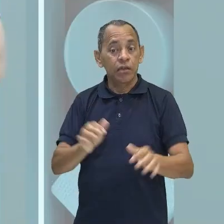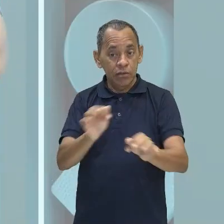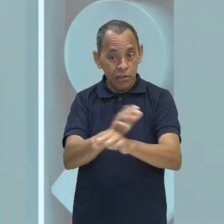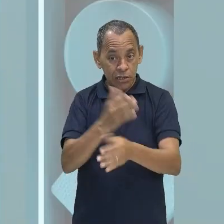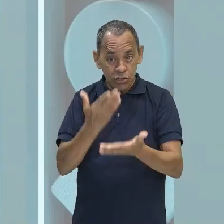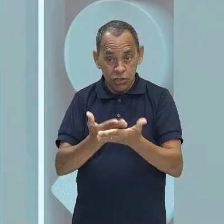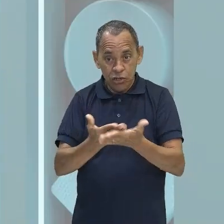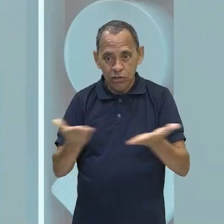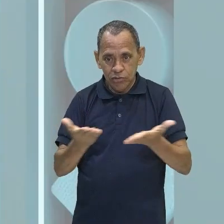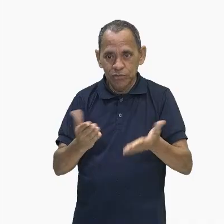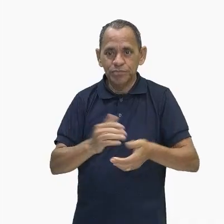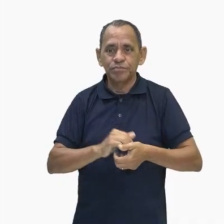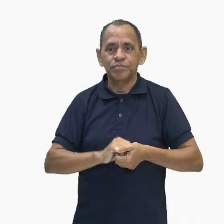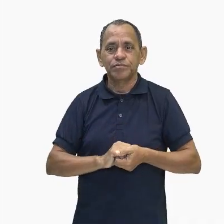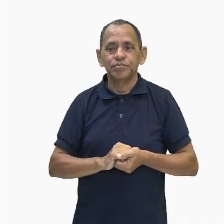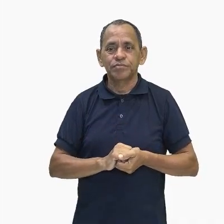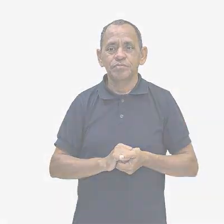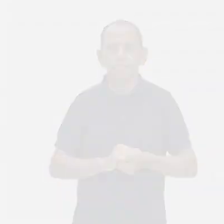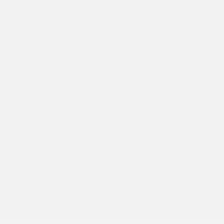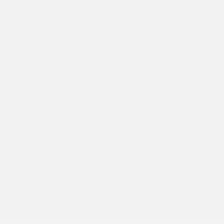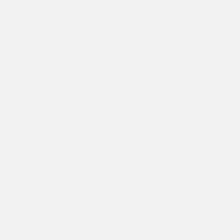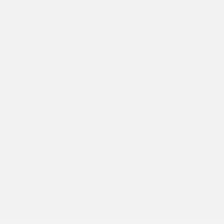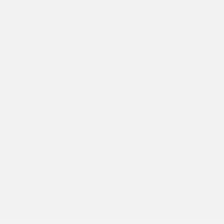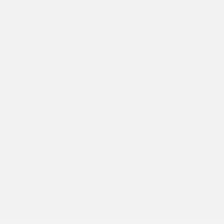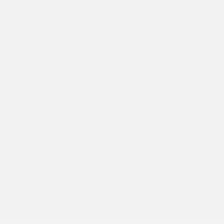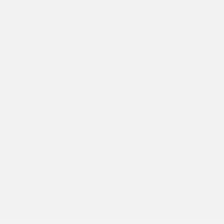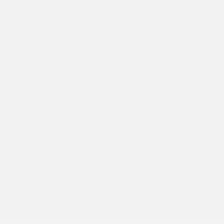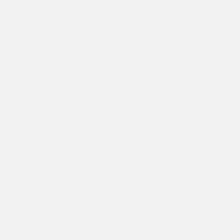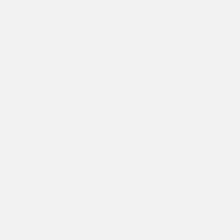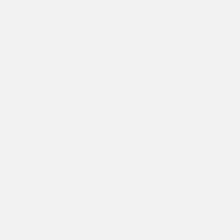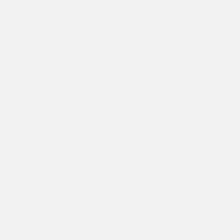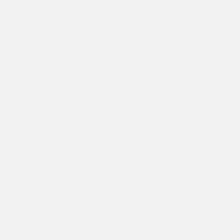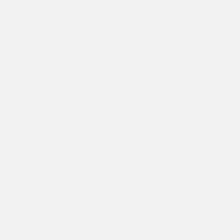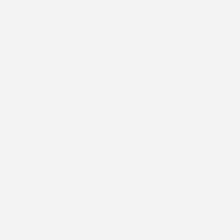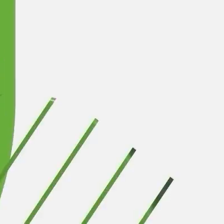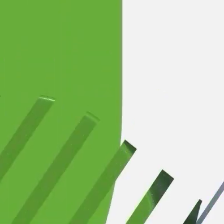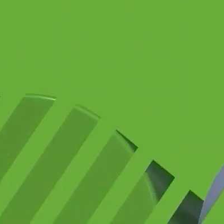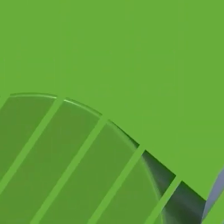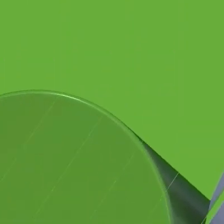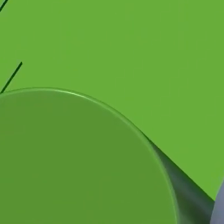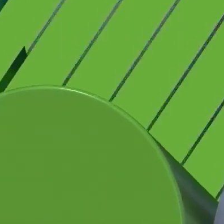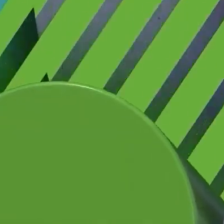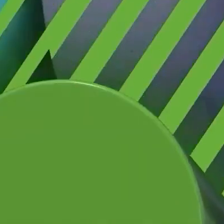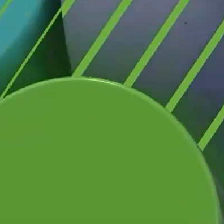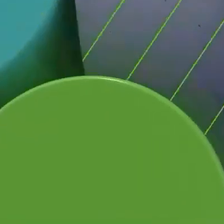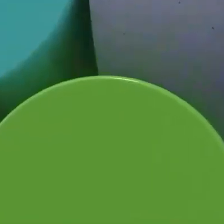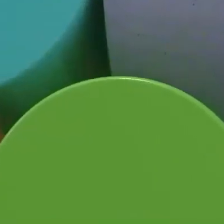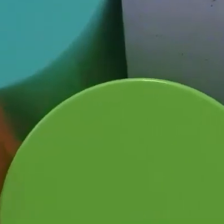aula por aqui.